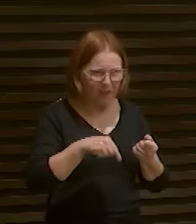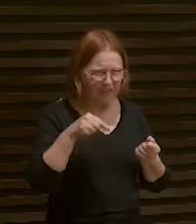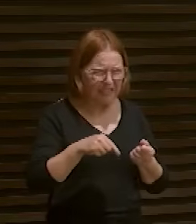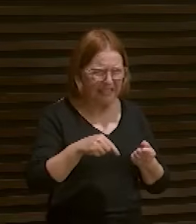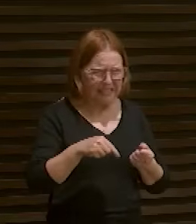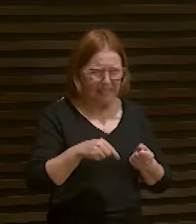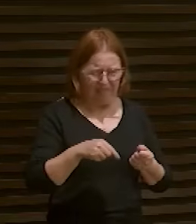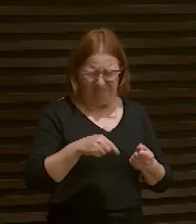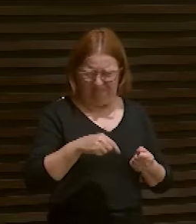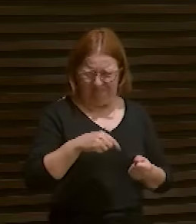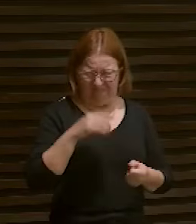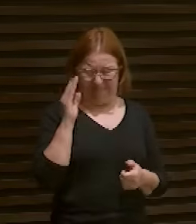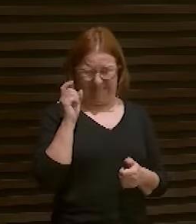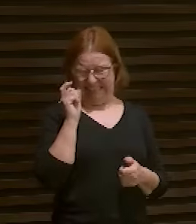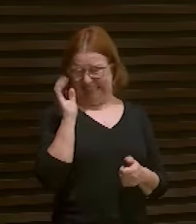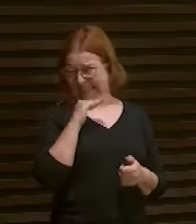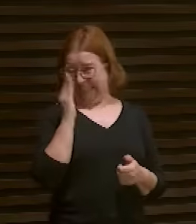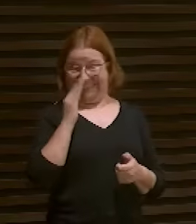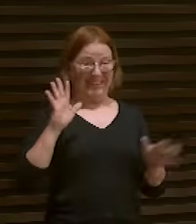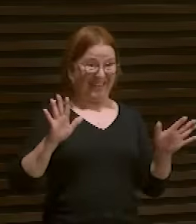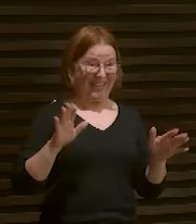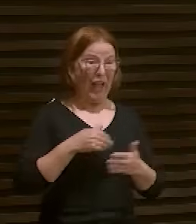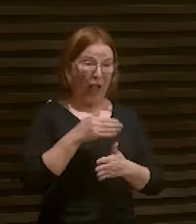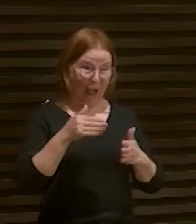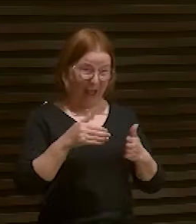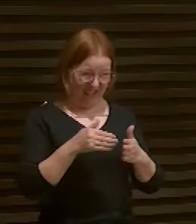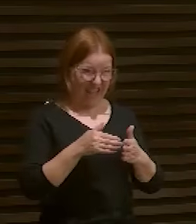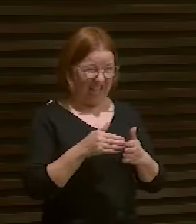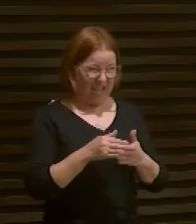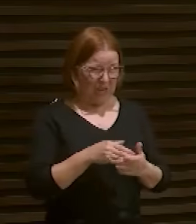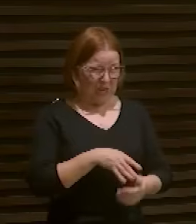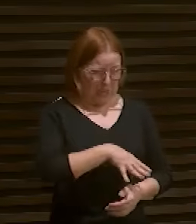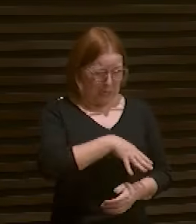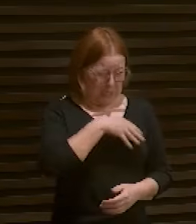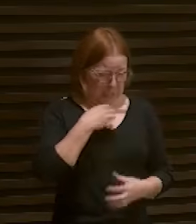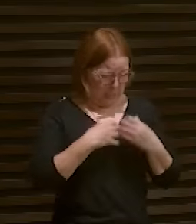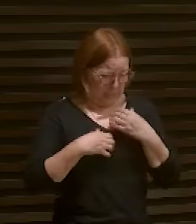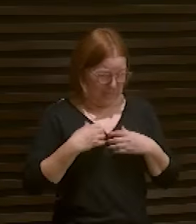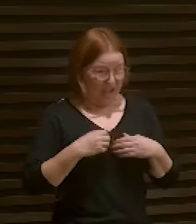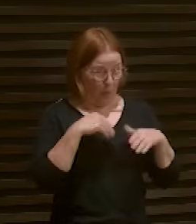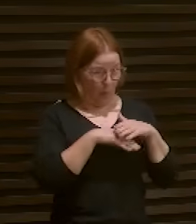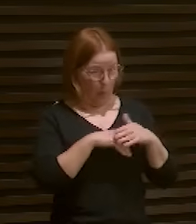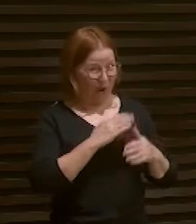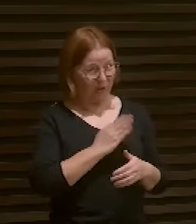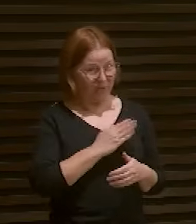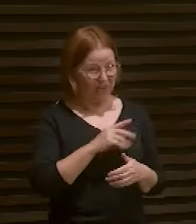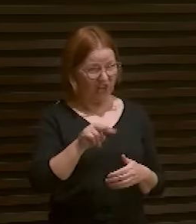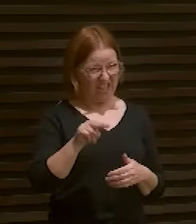Todo sentimento, todo ressentimento que você guarda no seu coração, que eu guardo no meu coração, ele vai